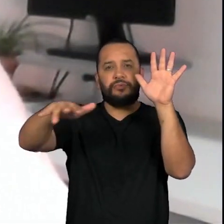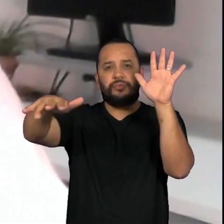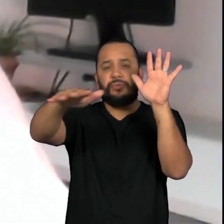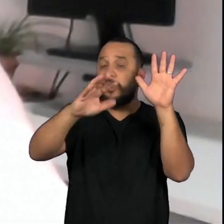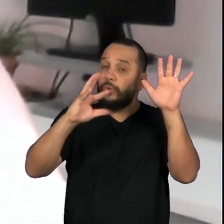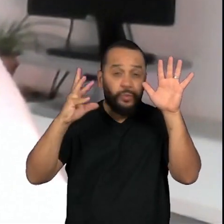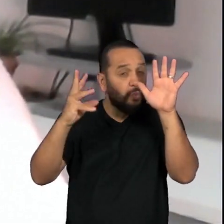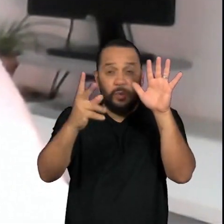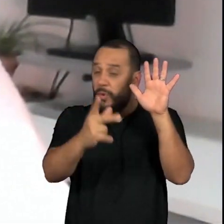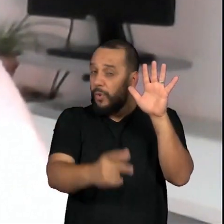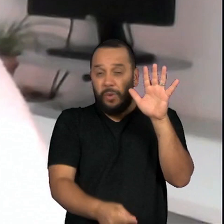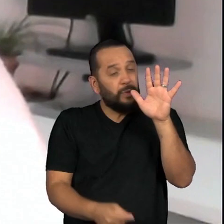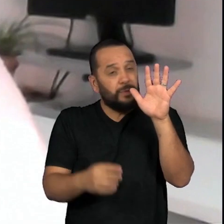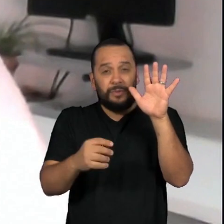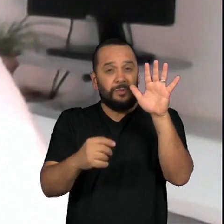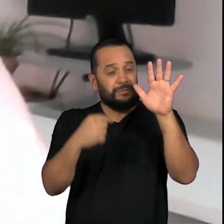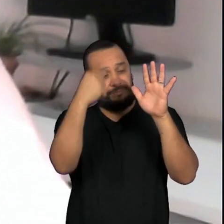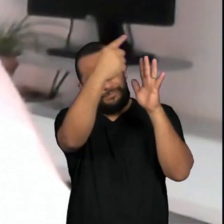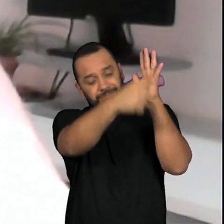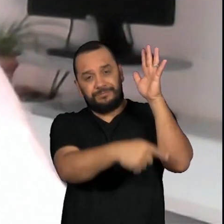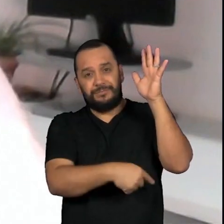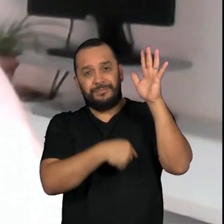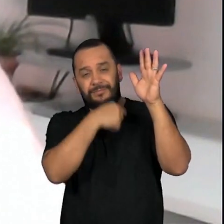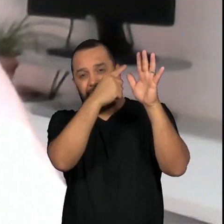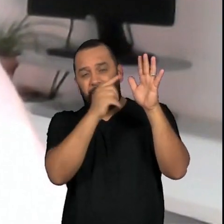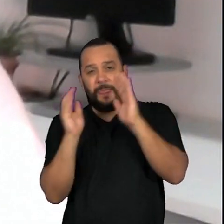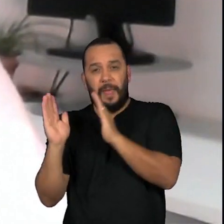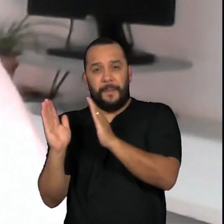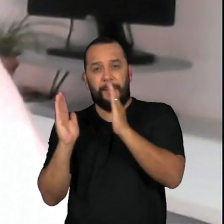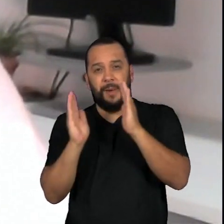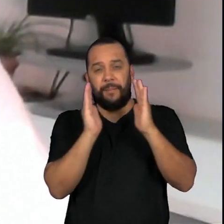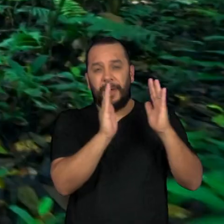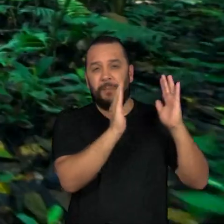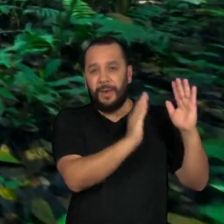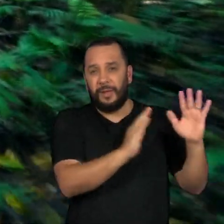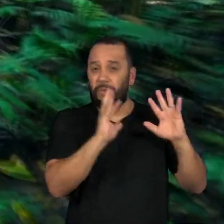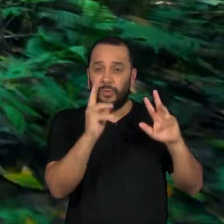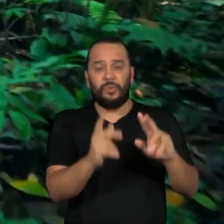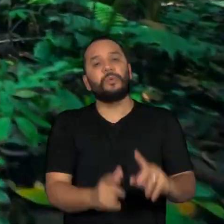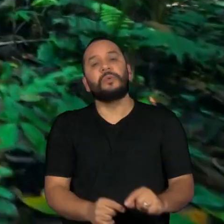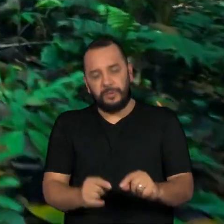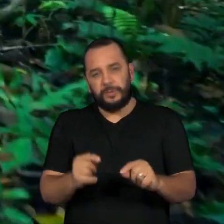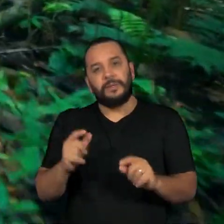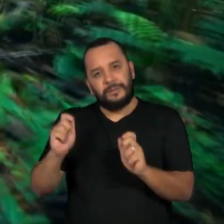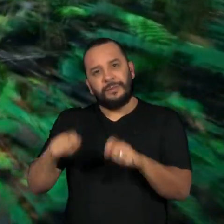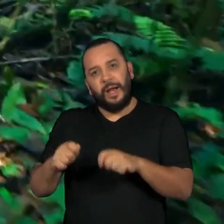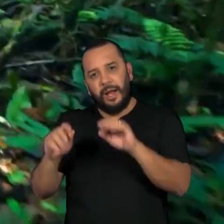os processos que a gente tem hoje, ecofisiológicos, que a gente chama, né?